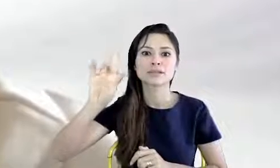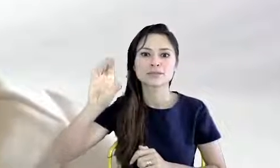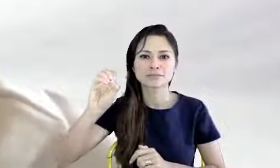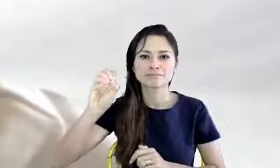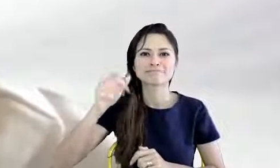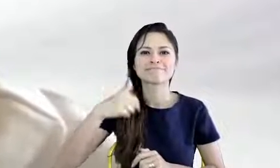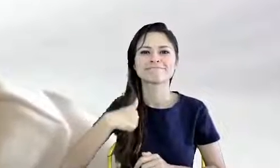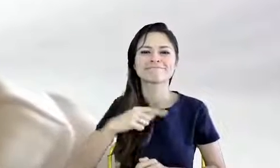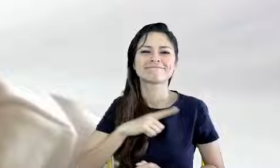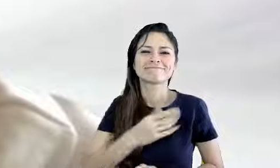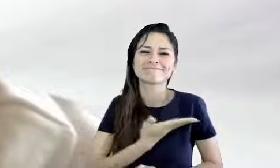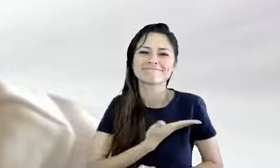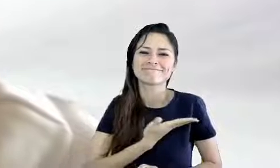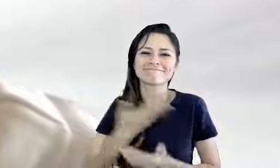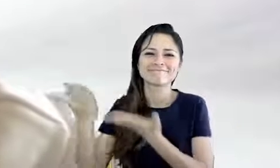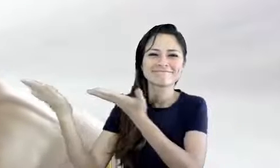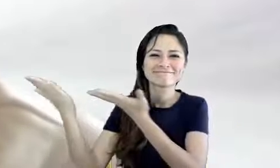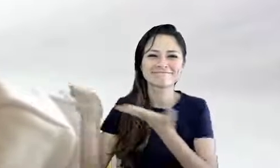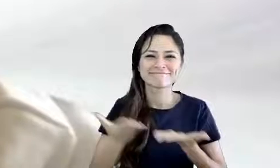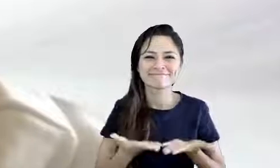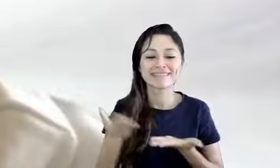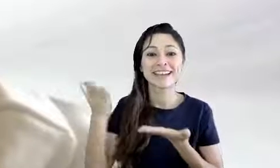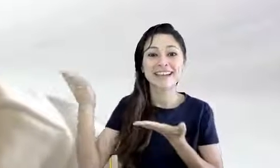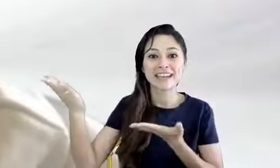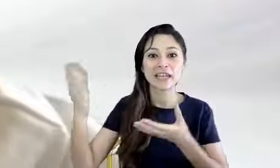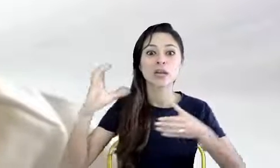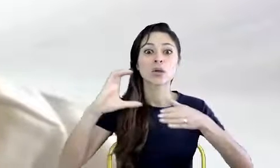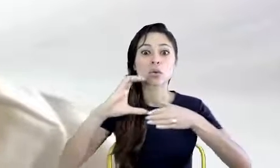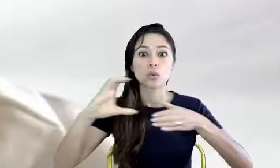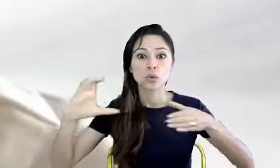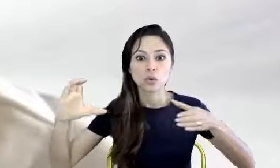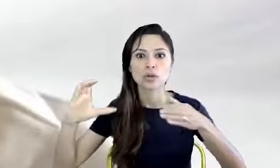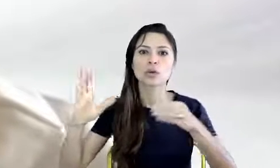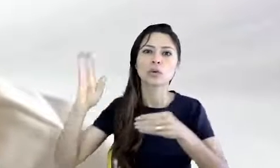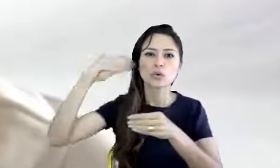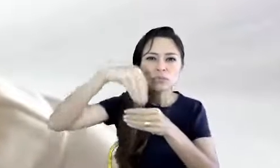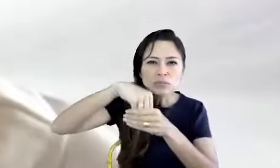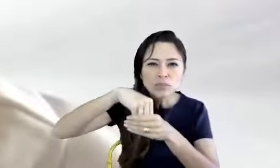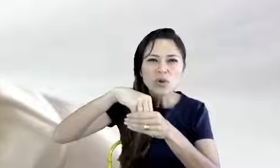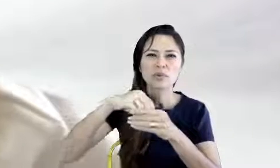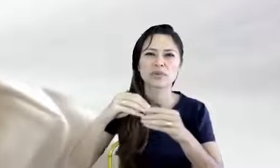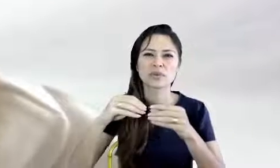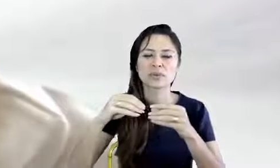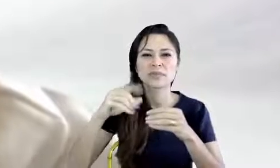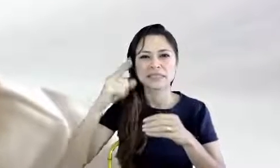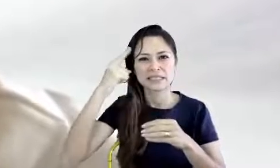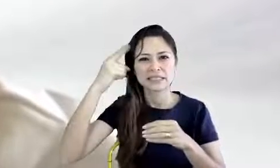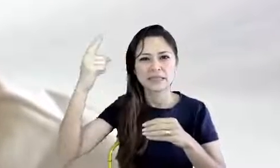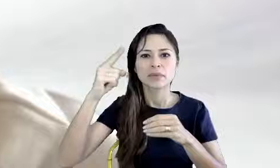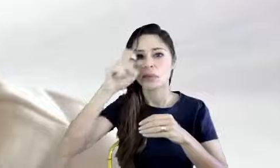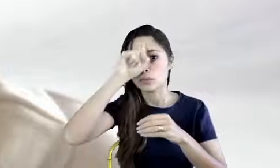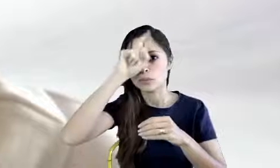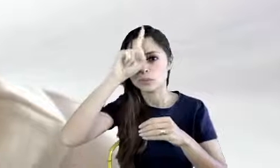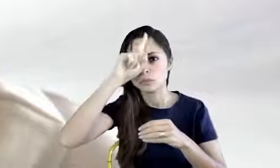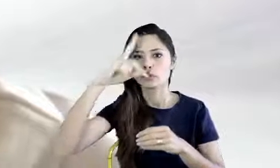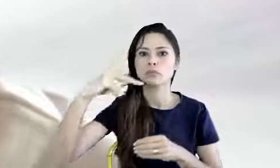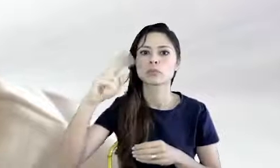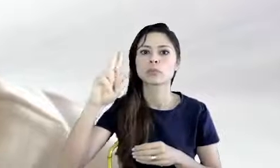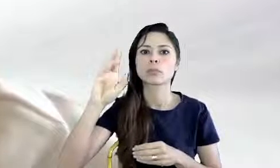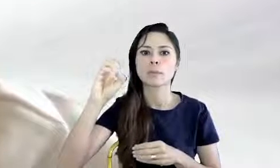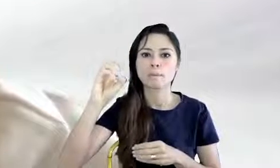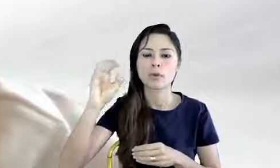amigo Marco Gerôncio, que é coordenador do Centro de Infusão do Hospital Promatre, em Natal, membro da FBG, membro